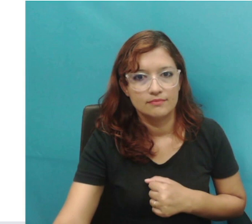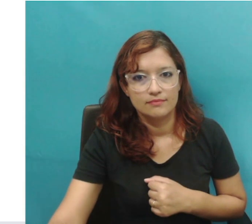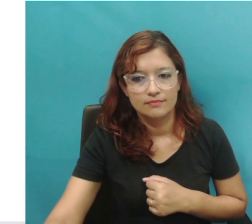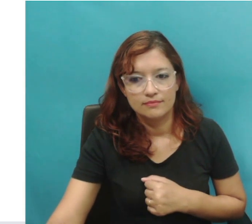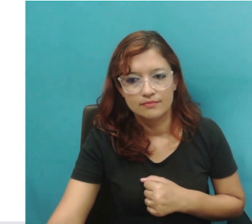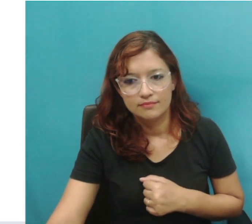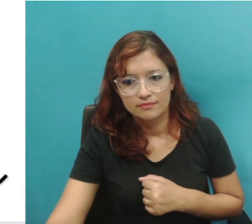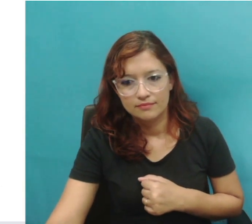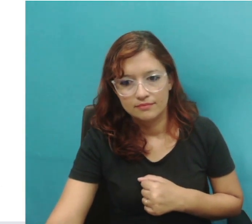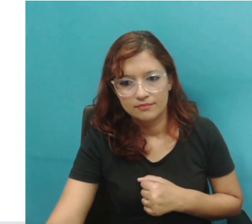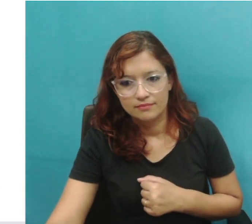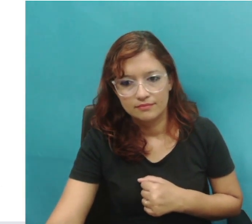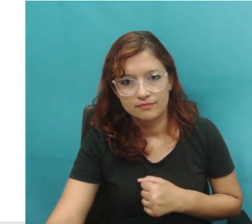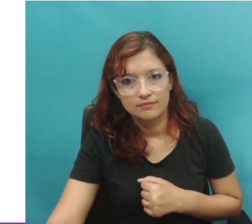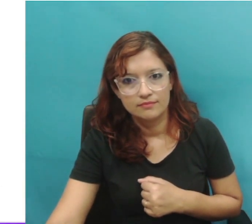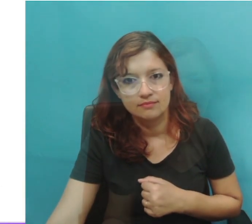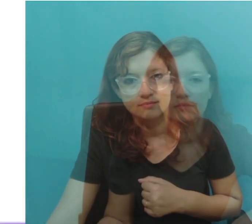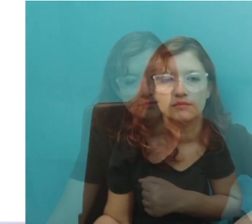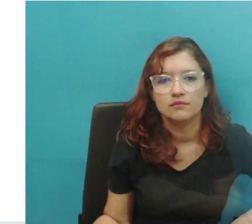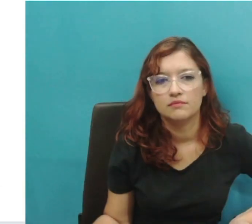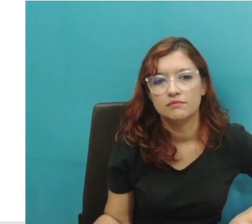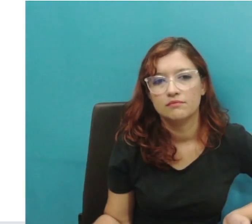Outro exemplo.